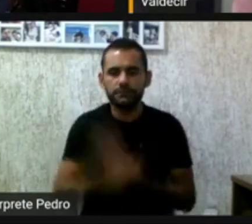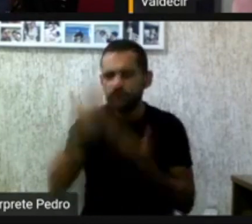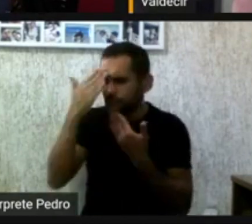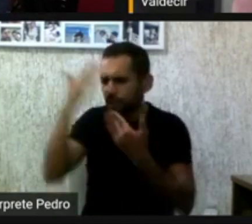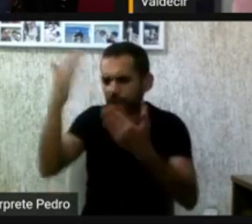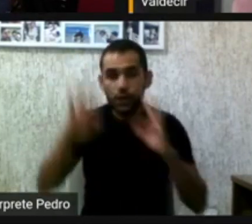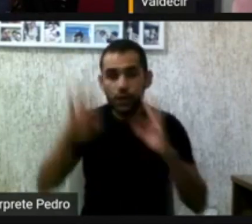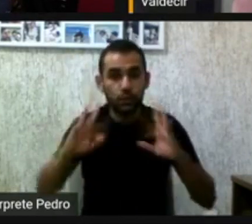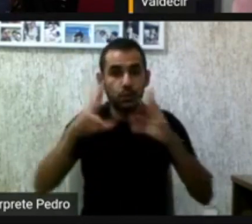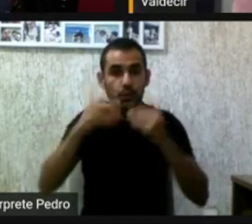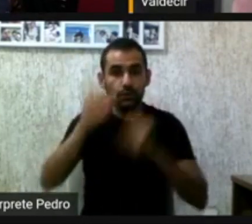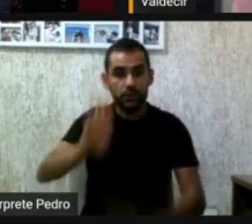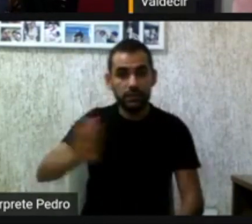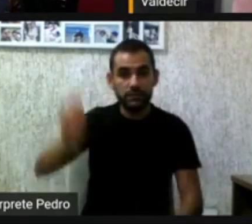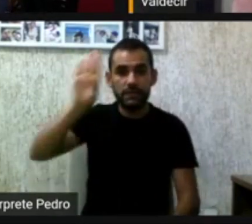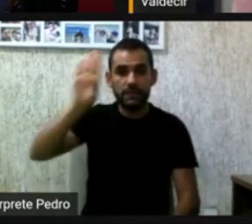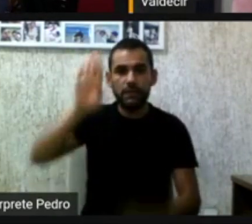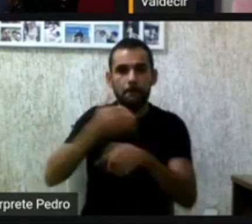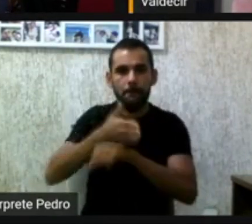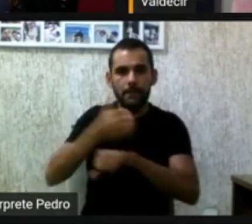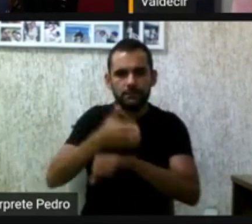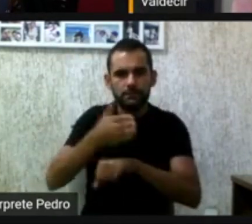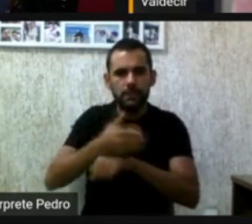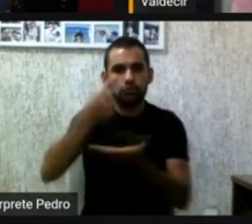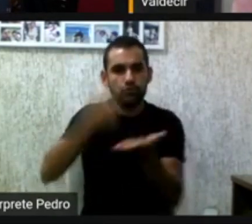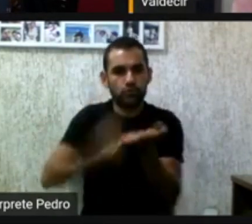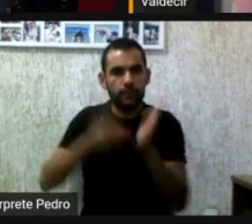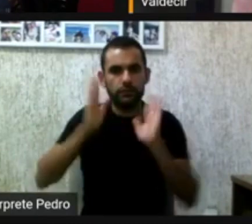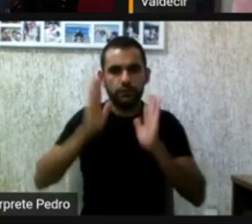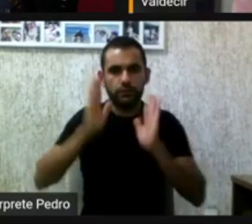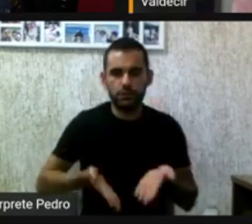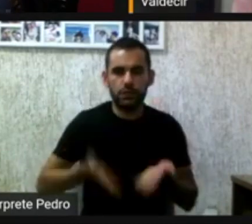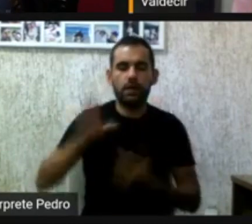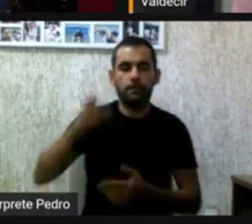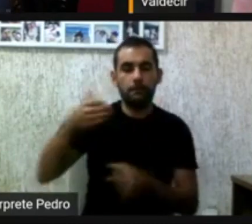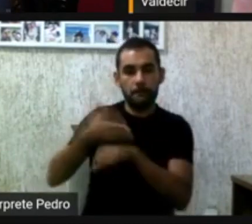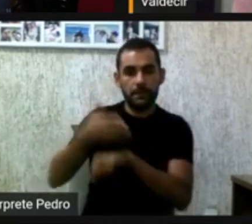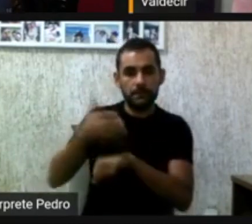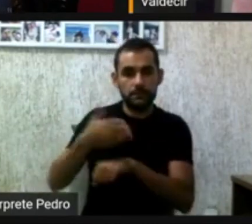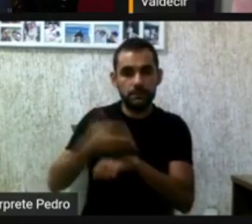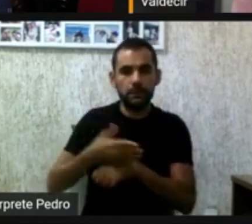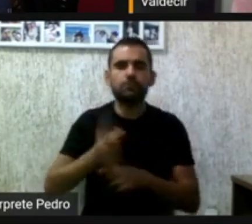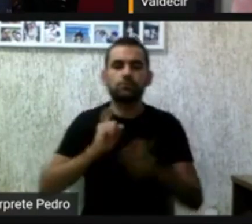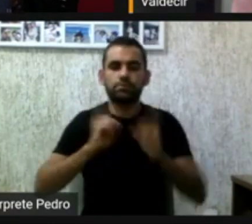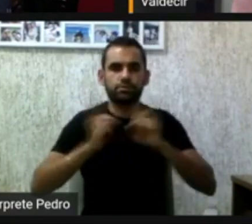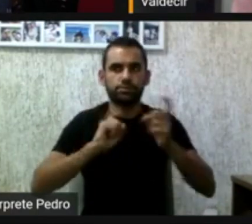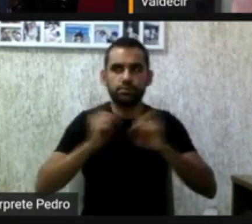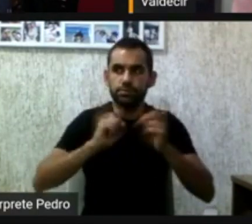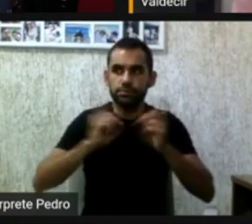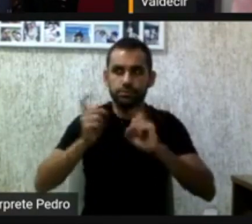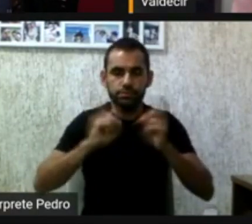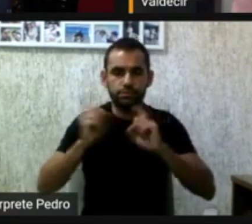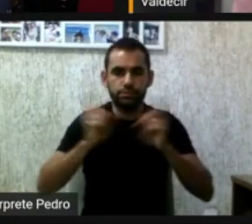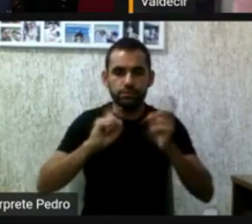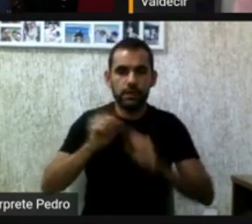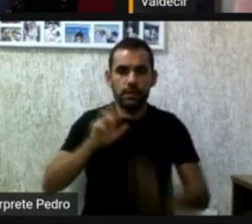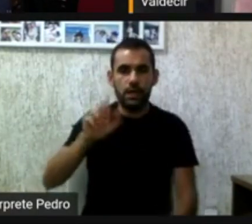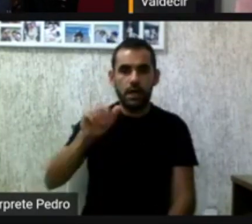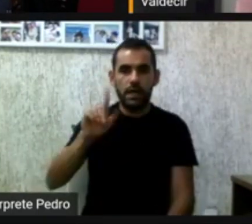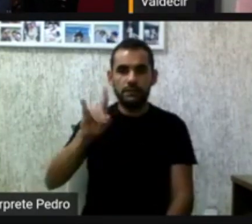que participaram, que já confirmaram a participação e que estão participando. Quero agradecer à Rádio Império